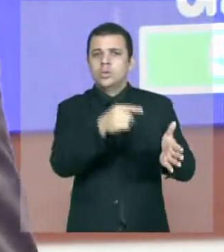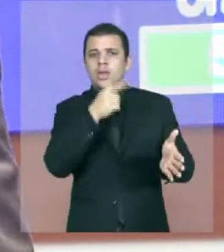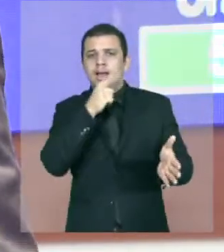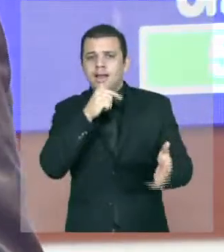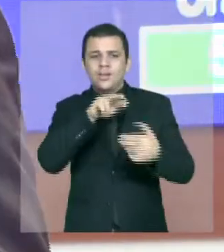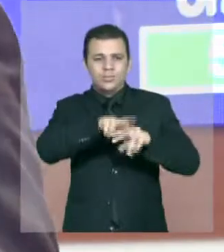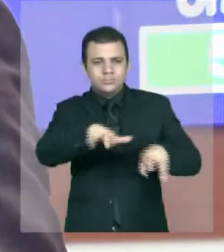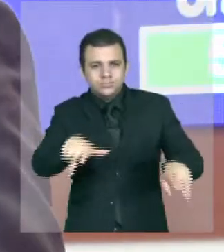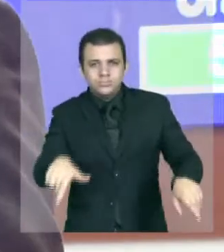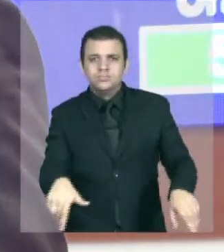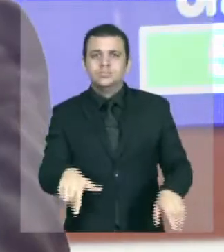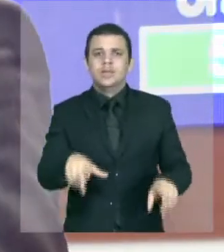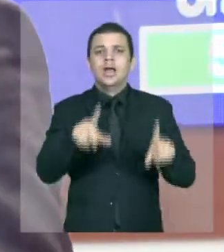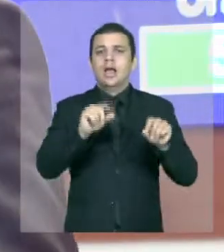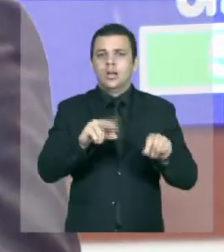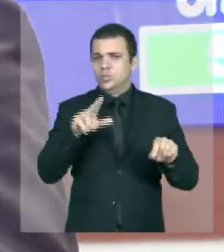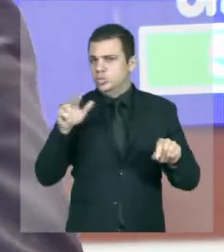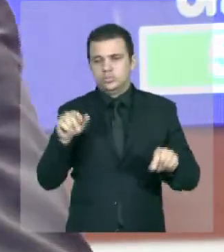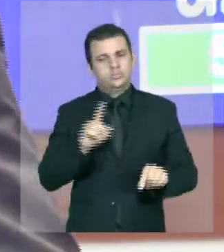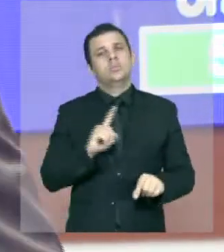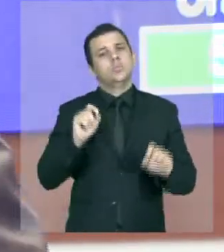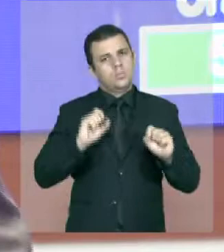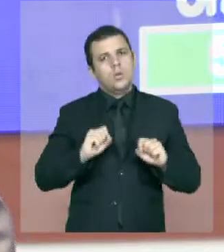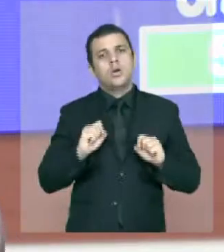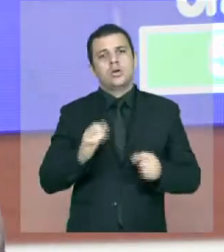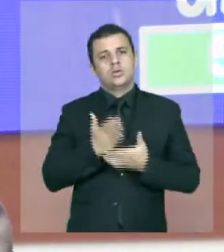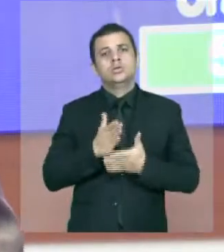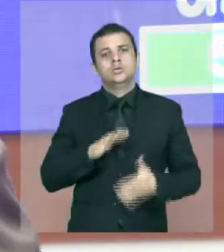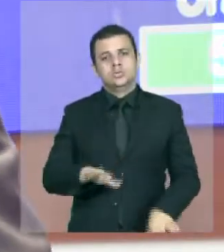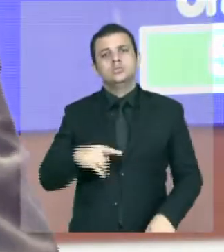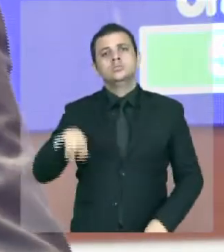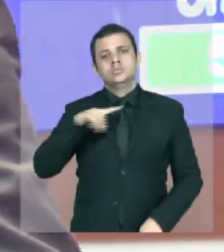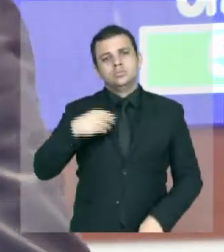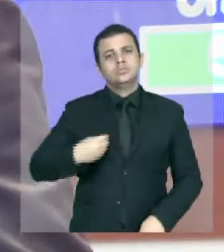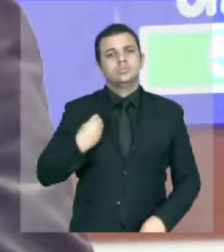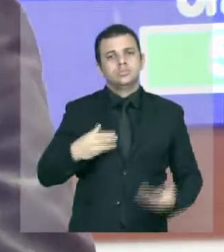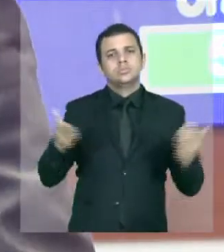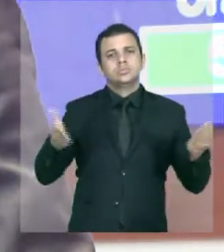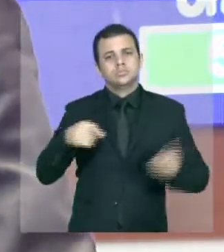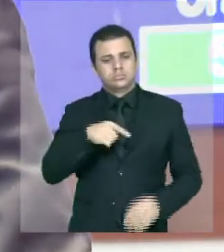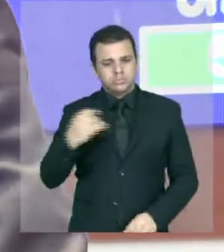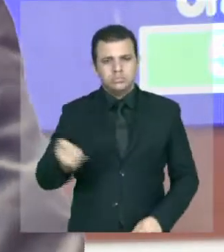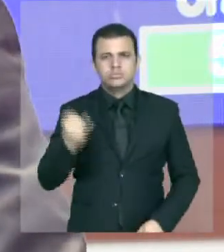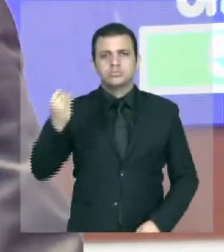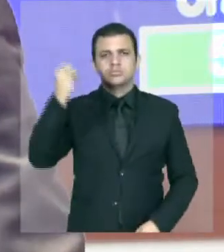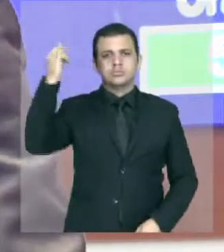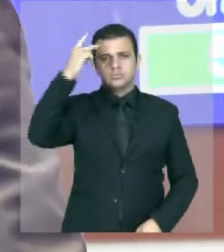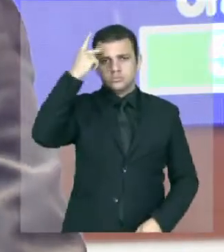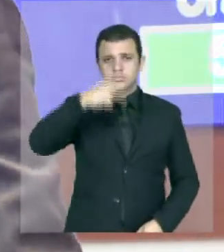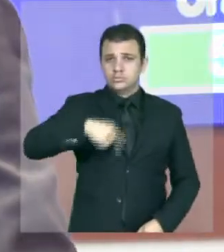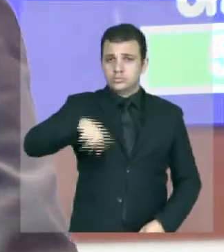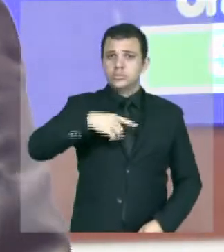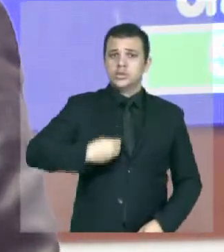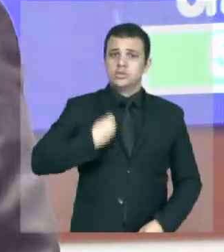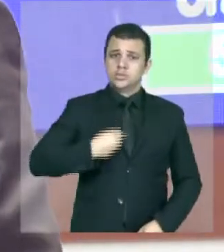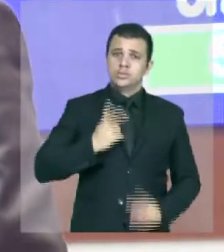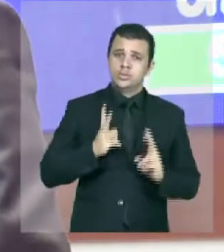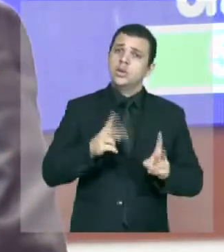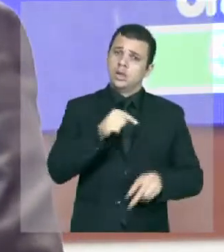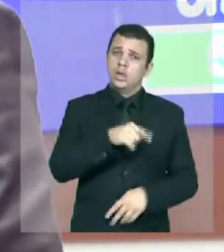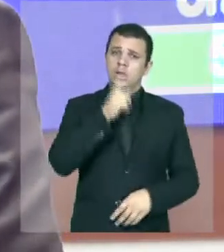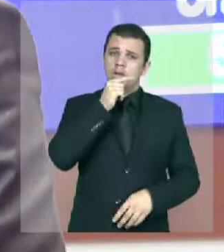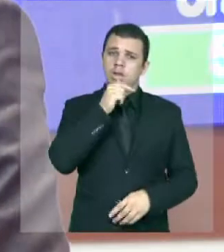vivenciando, usufruindo, vivendo realmente nessa condição de algo que é tão precioso à vida, que é a água. Então, nós temos que